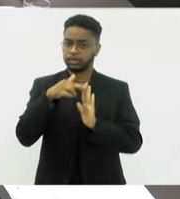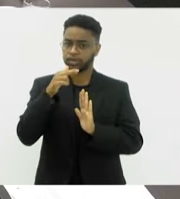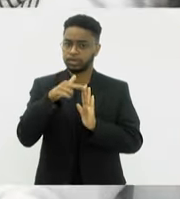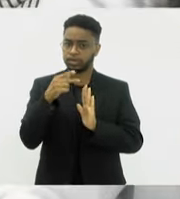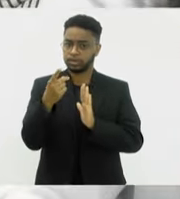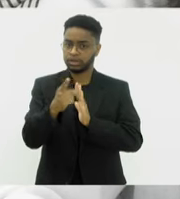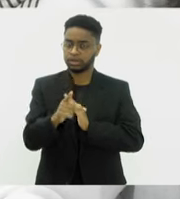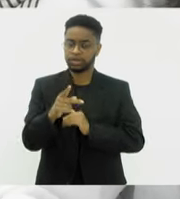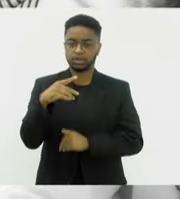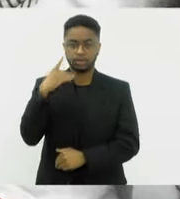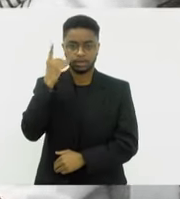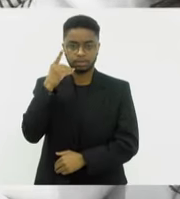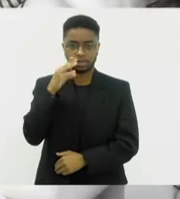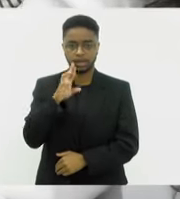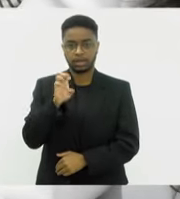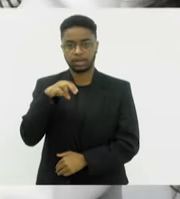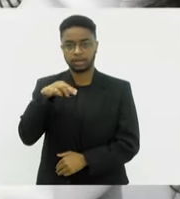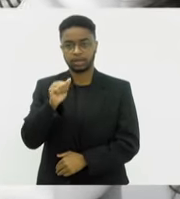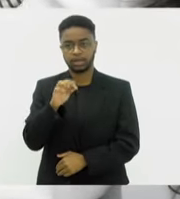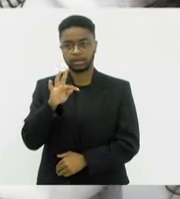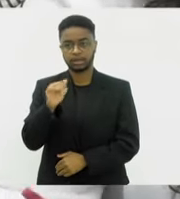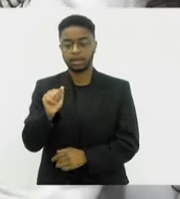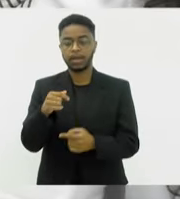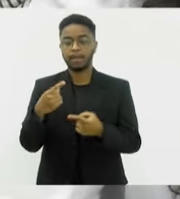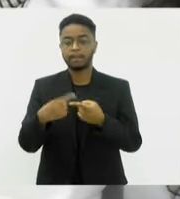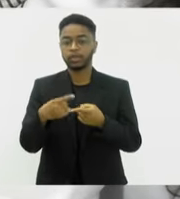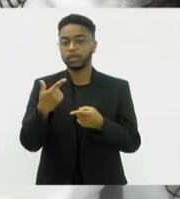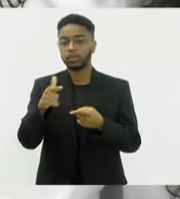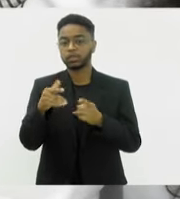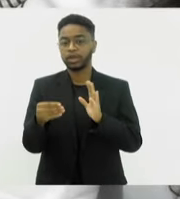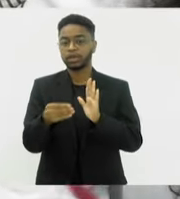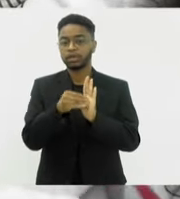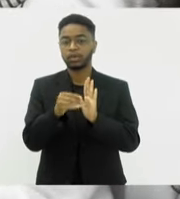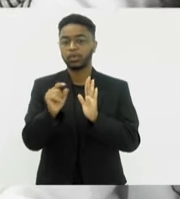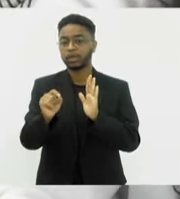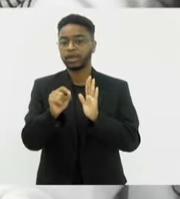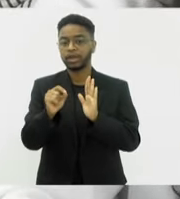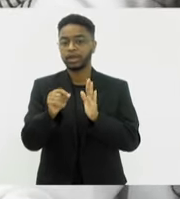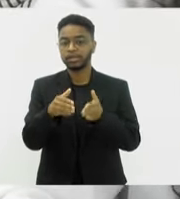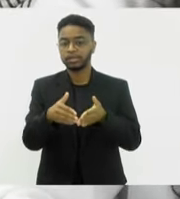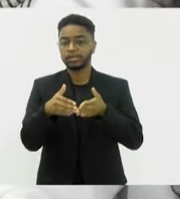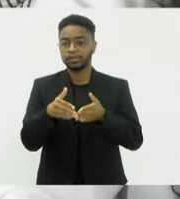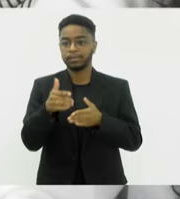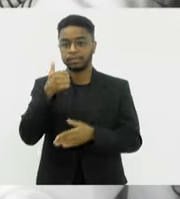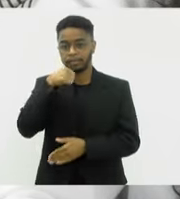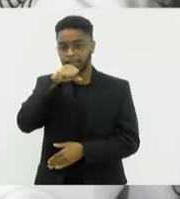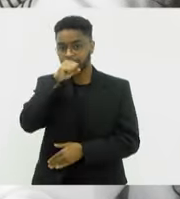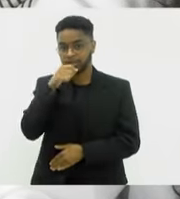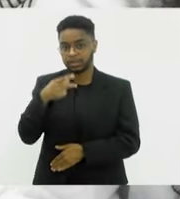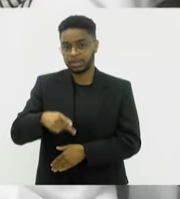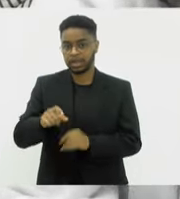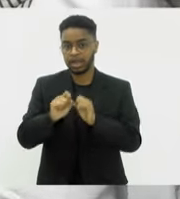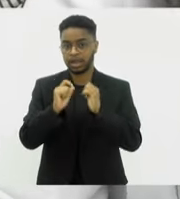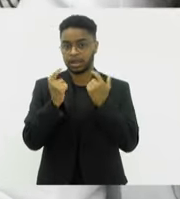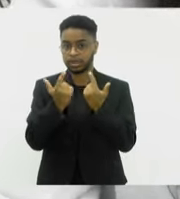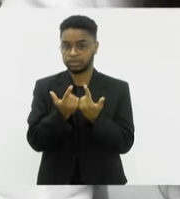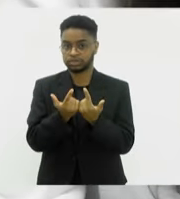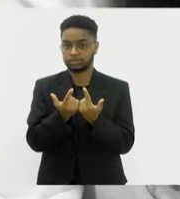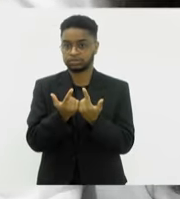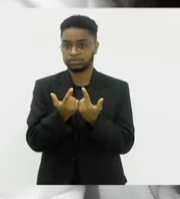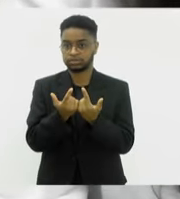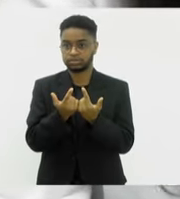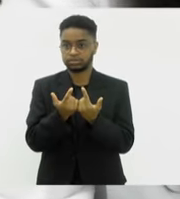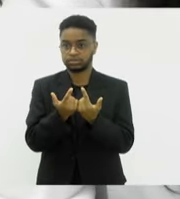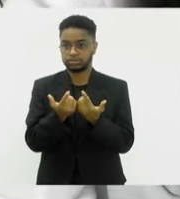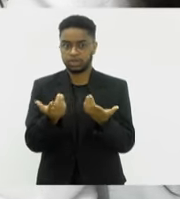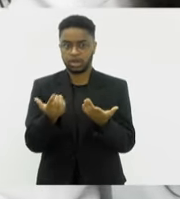da deputada Renata, por não ter ainda aqui licença maternidade na casa, na LERJ. Aí, quando isso